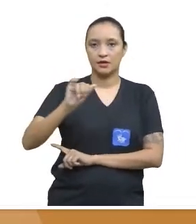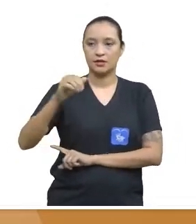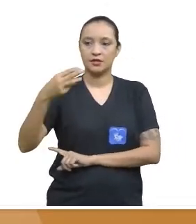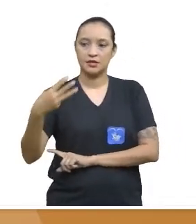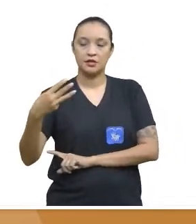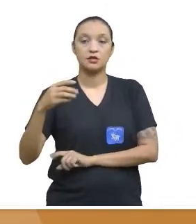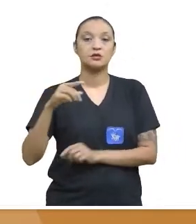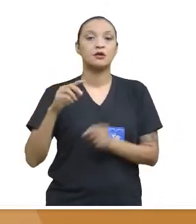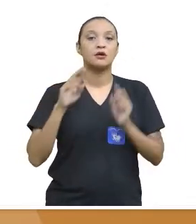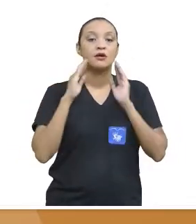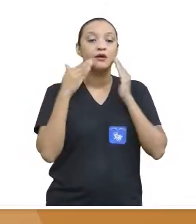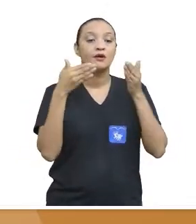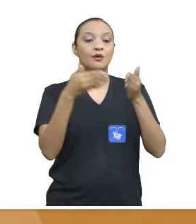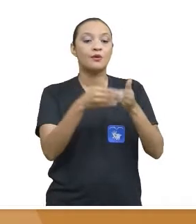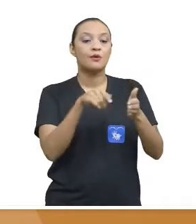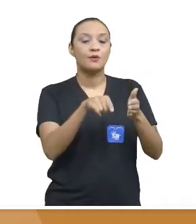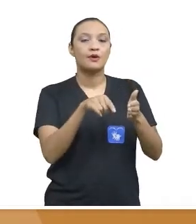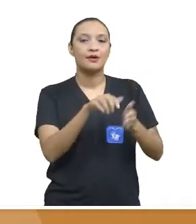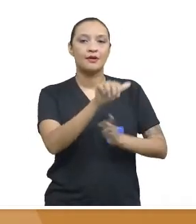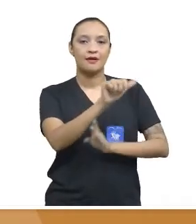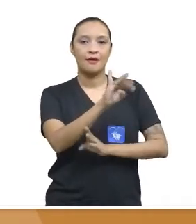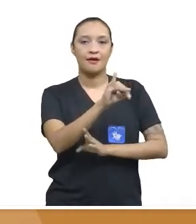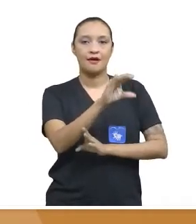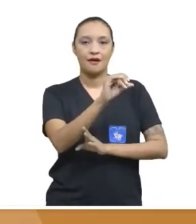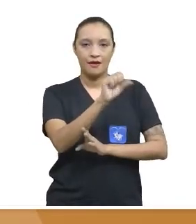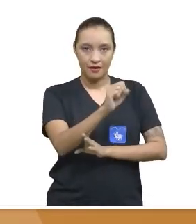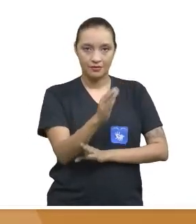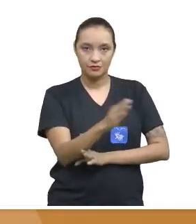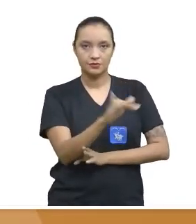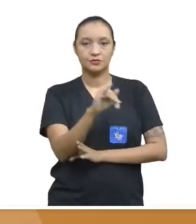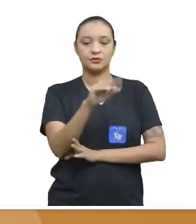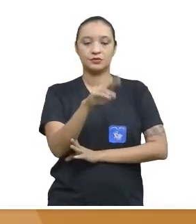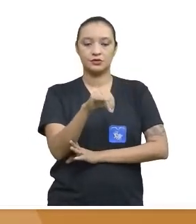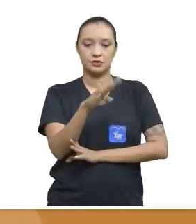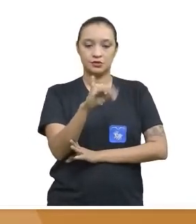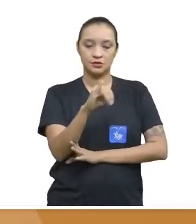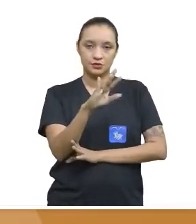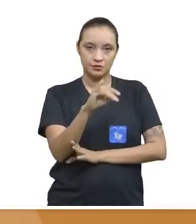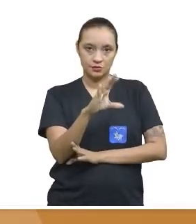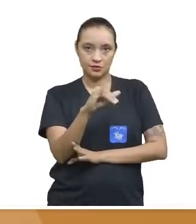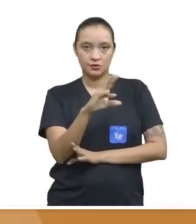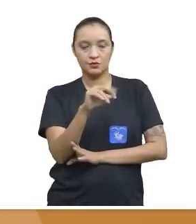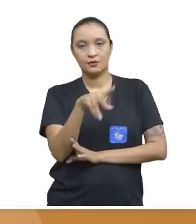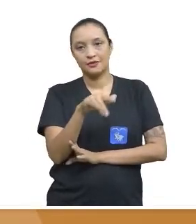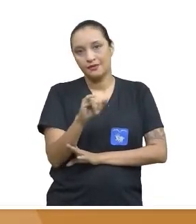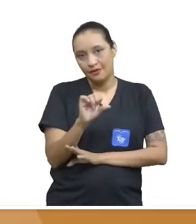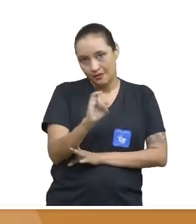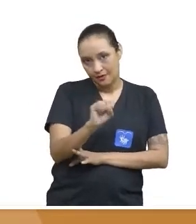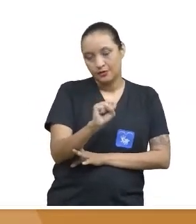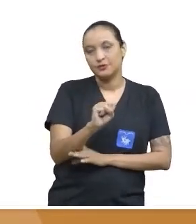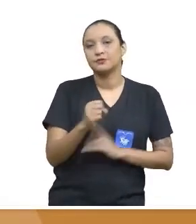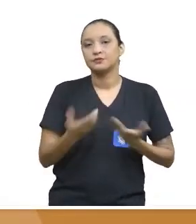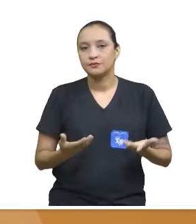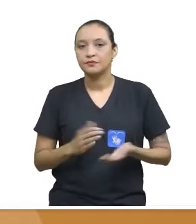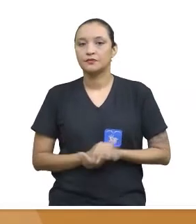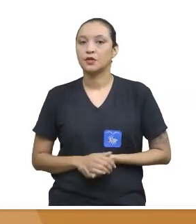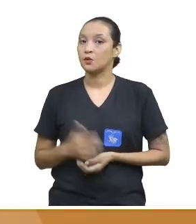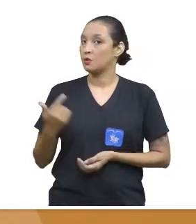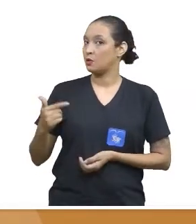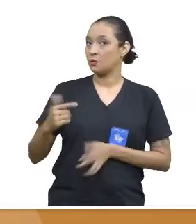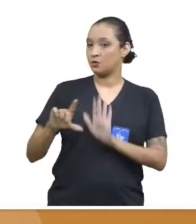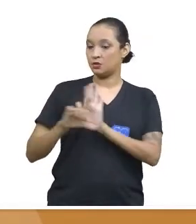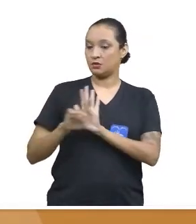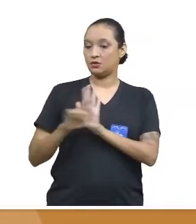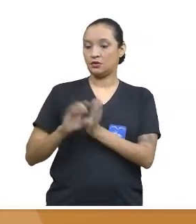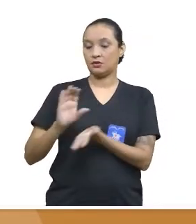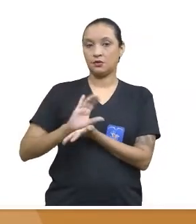estão referidos a atos institucionais. Os atos institucionais, eles não estavam inseridos na legislação, na Constituição. Tem a